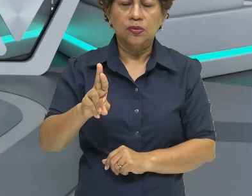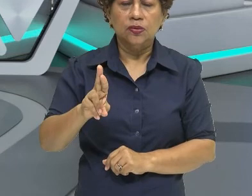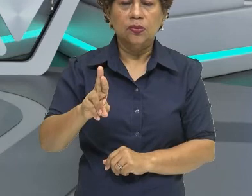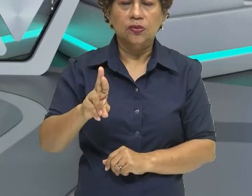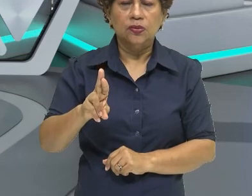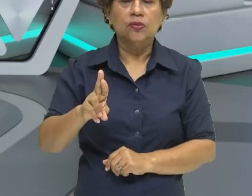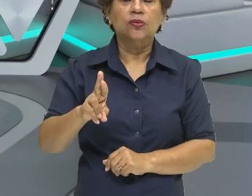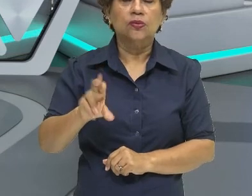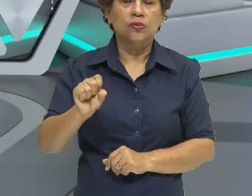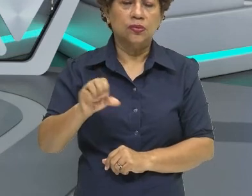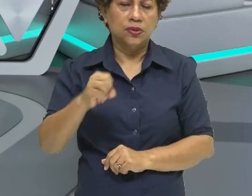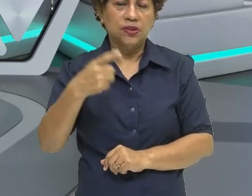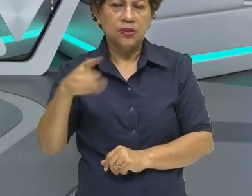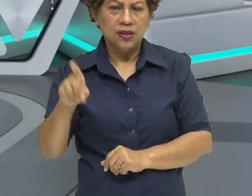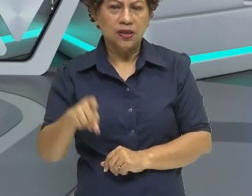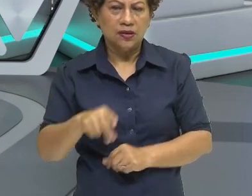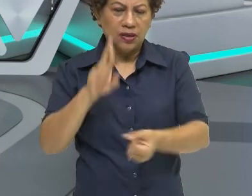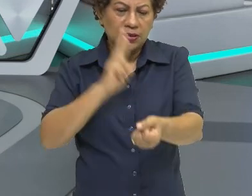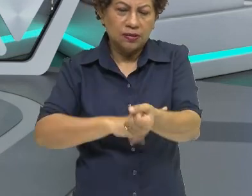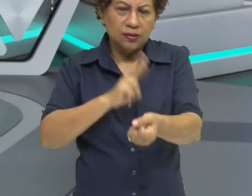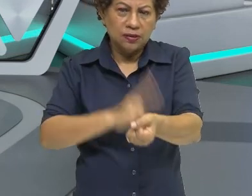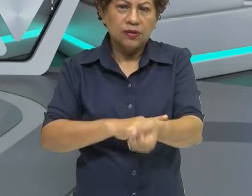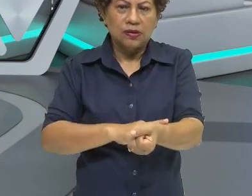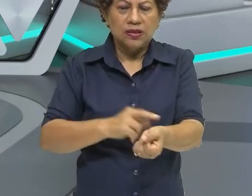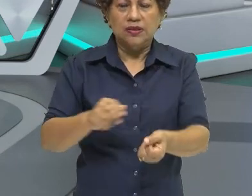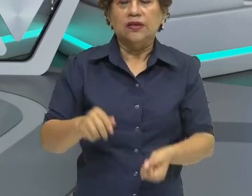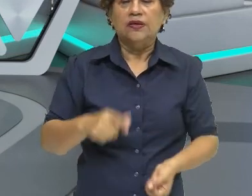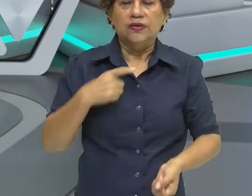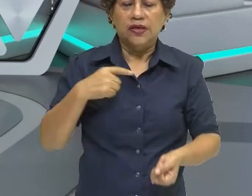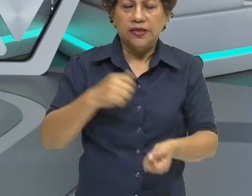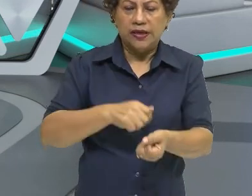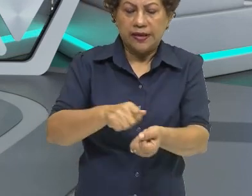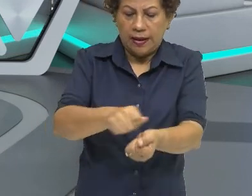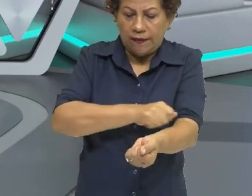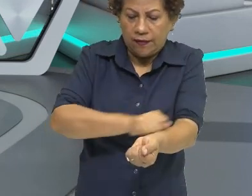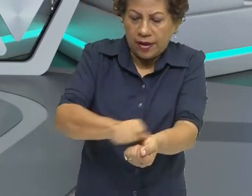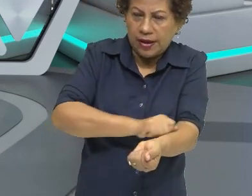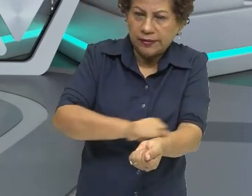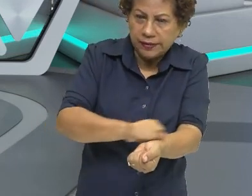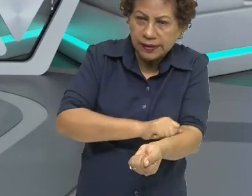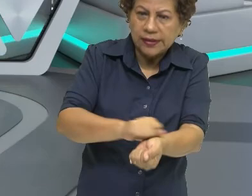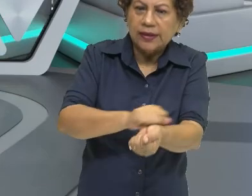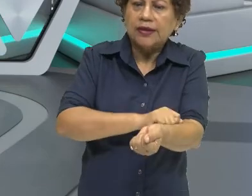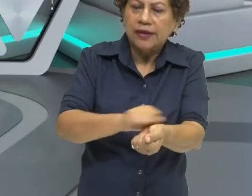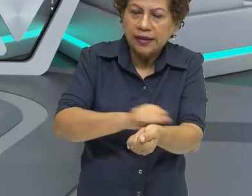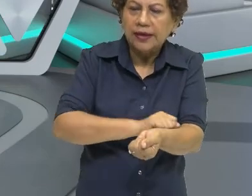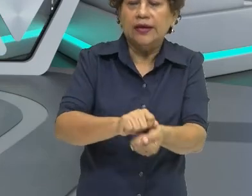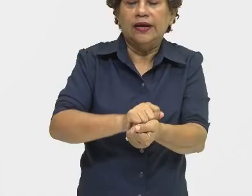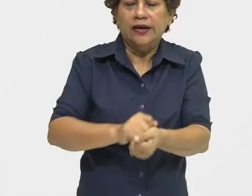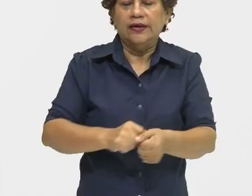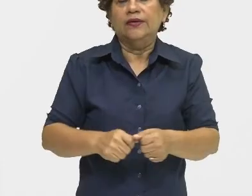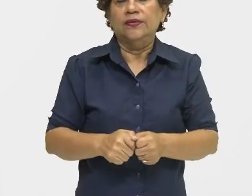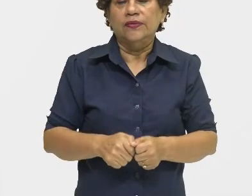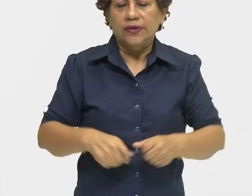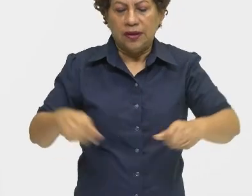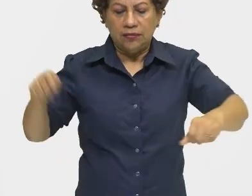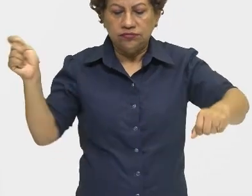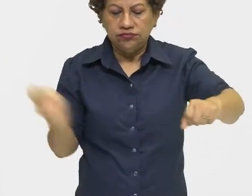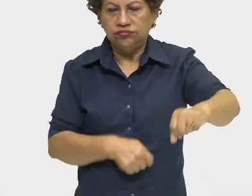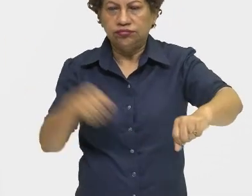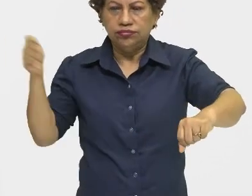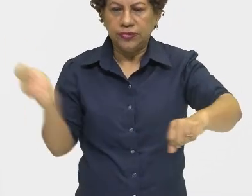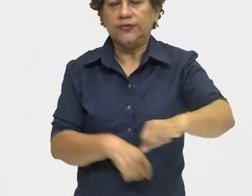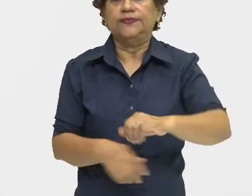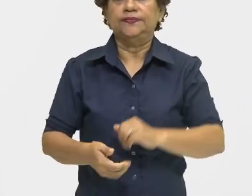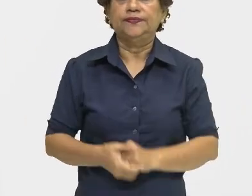batida ou da fricção, quando a gente arrasta, como é o caso do reco-reco. A catira é uma dança da região